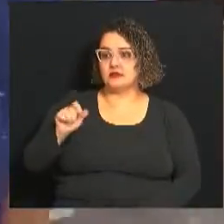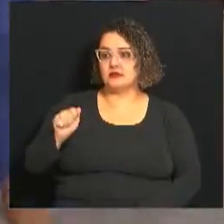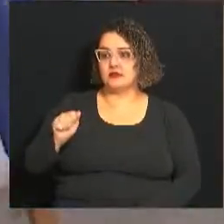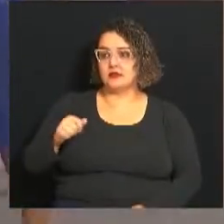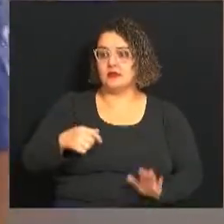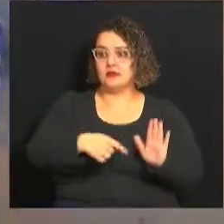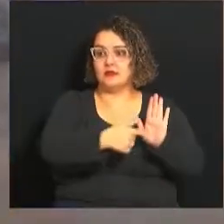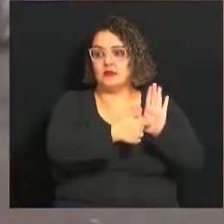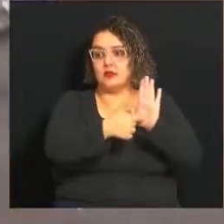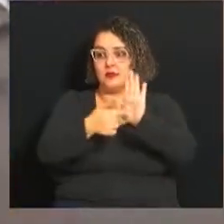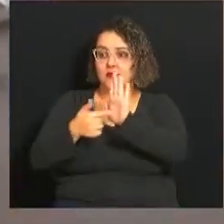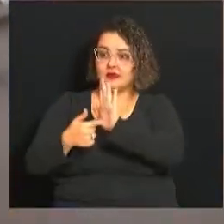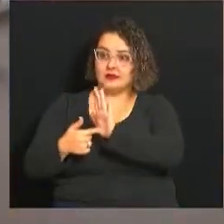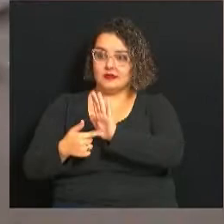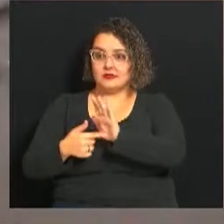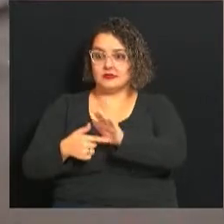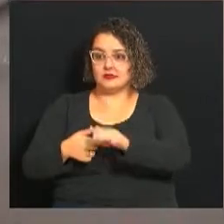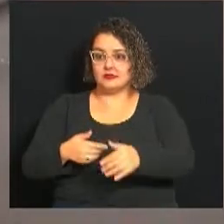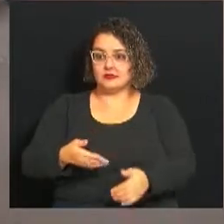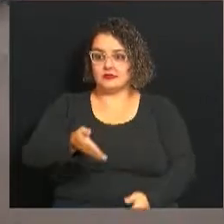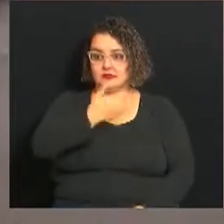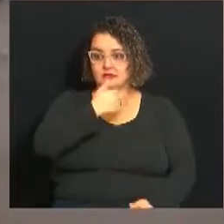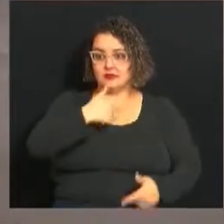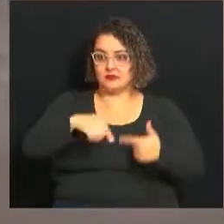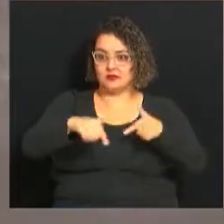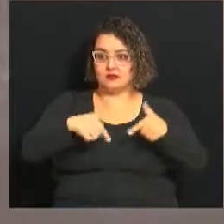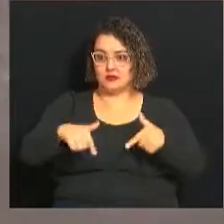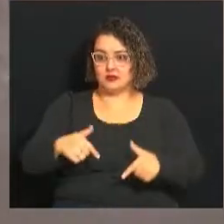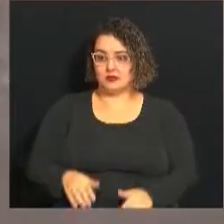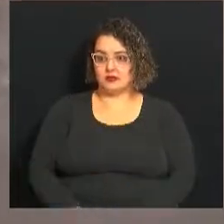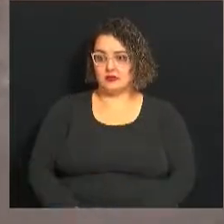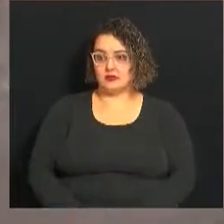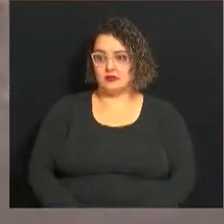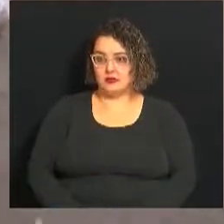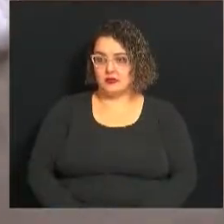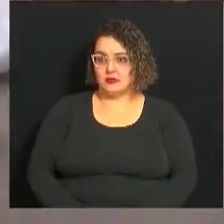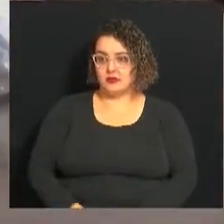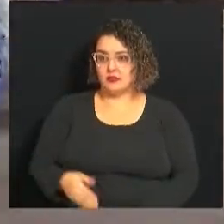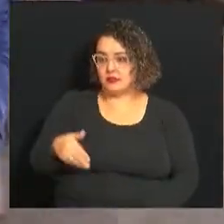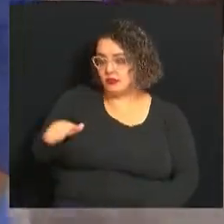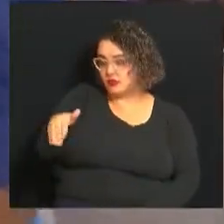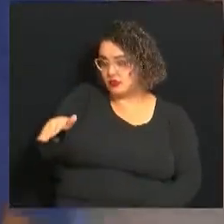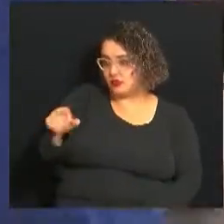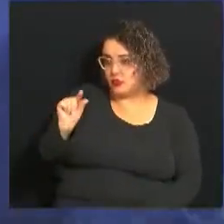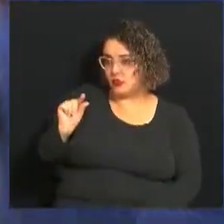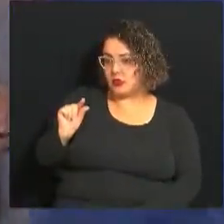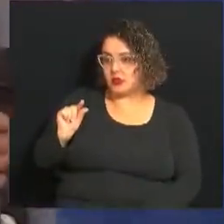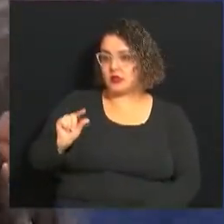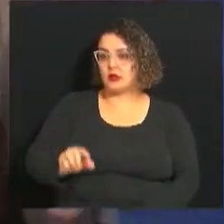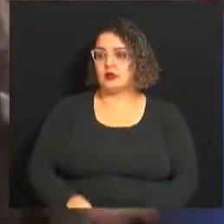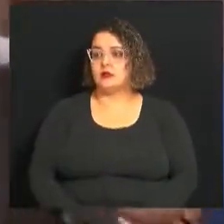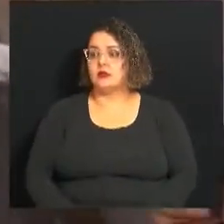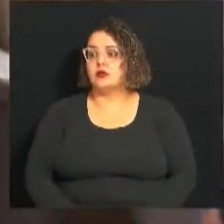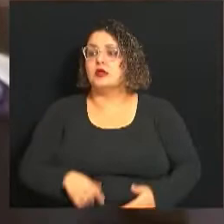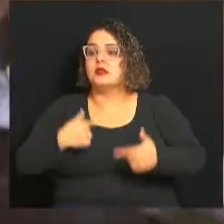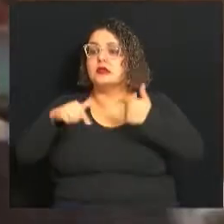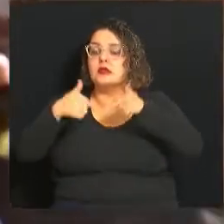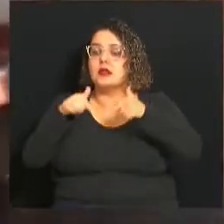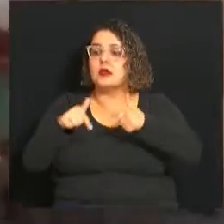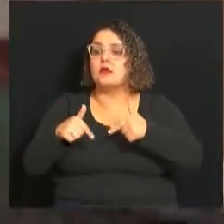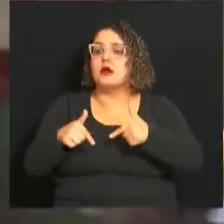pessoal tá aqui atrás, Rosilda. Se você puder chegar um pouquinho mais para lá. O pessoal tá trabalhando bastante aqui,